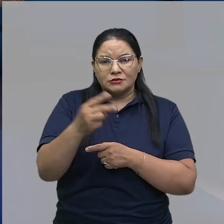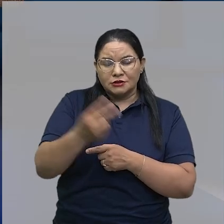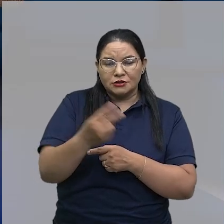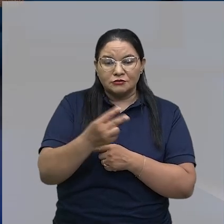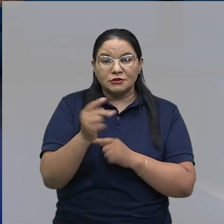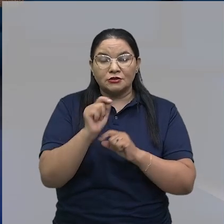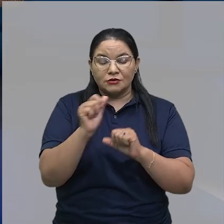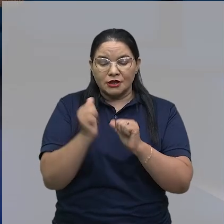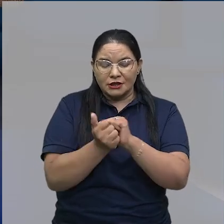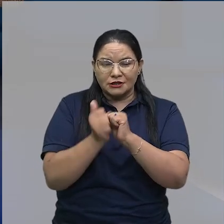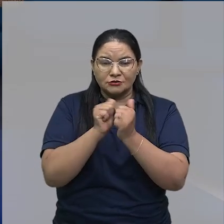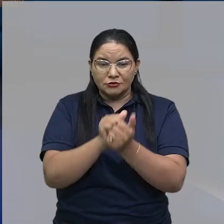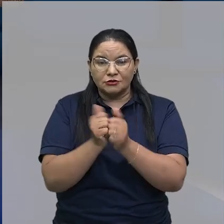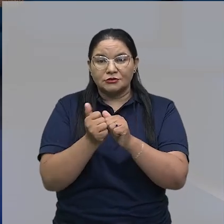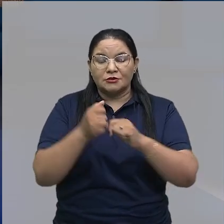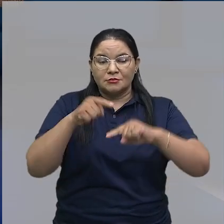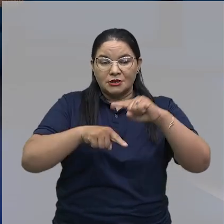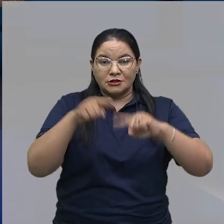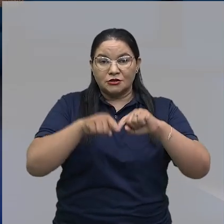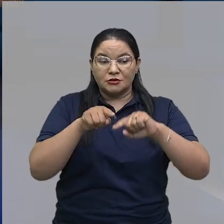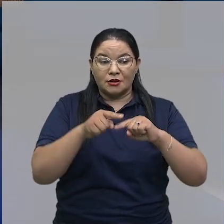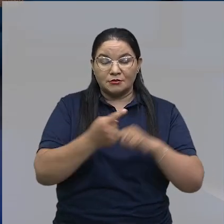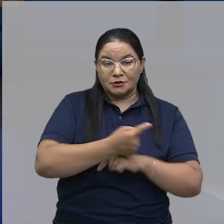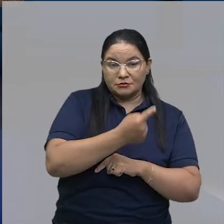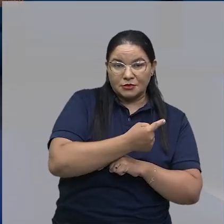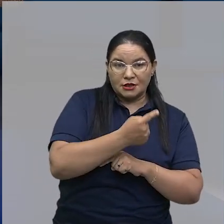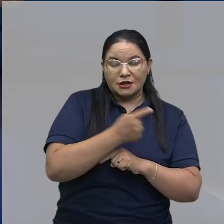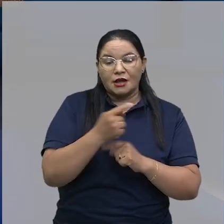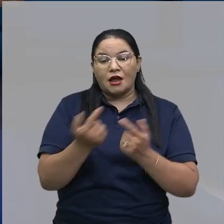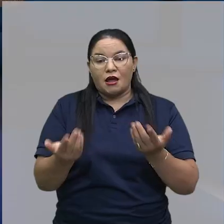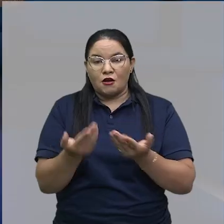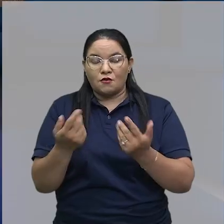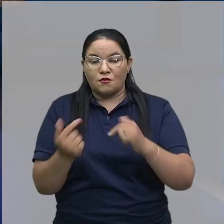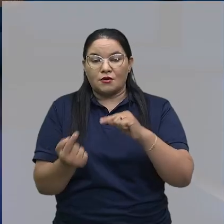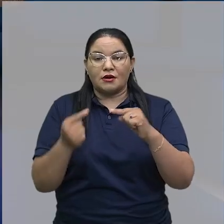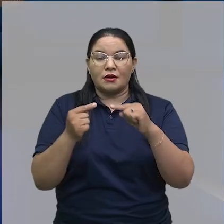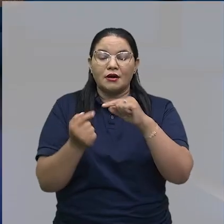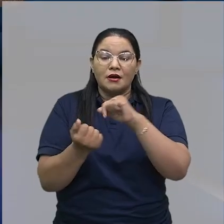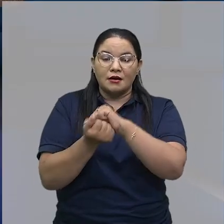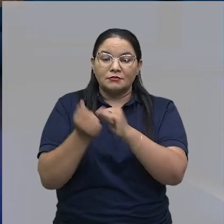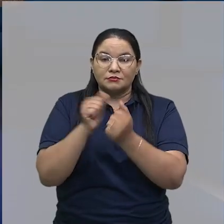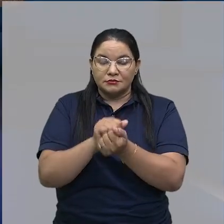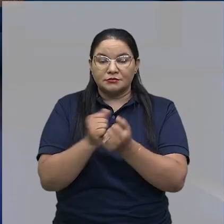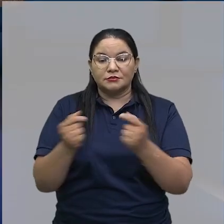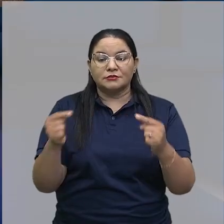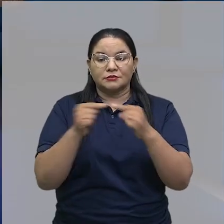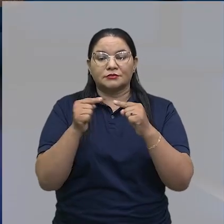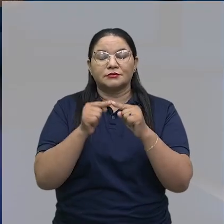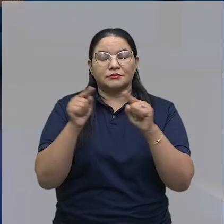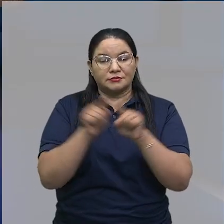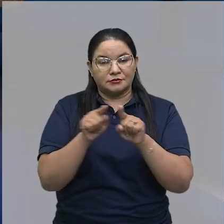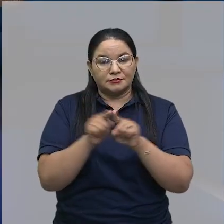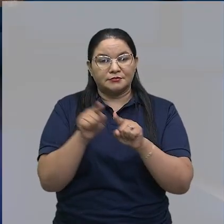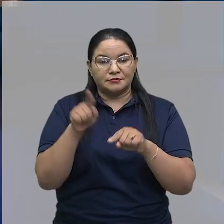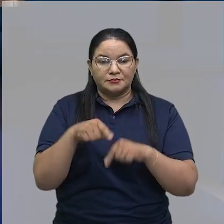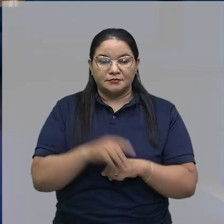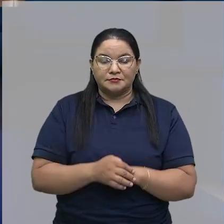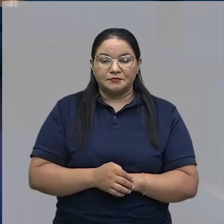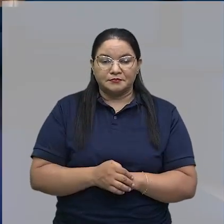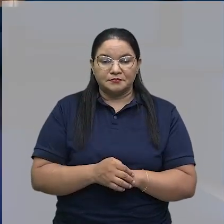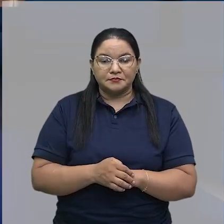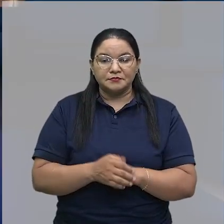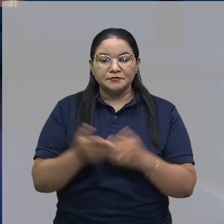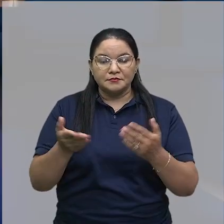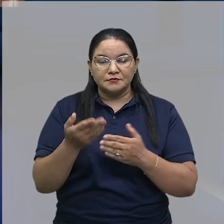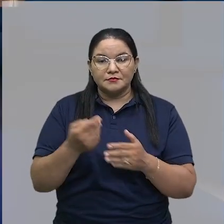das matérias-primas lá do setor primário em bens industrializados, né? Como eu falei, o setor secundário é um setor bem